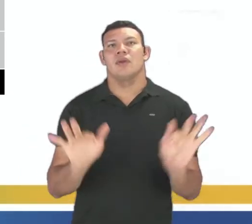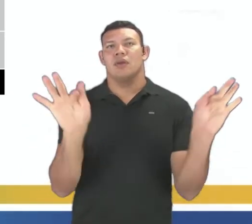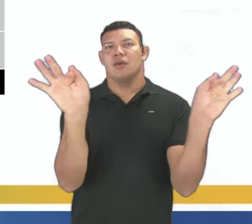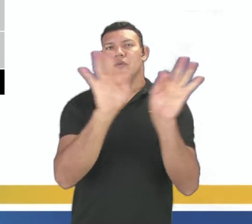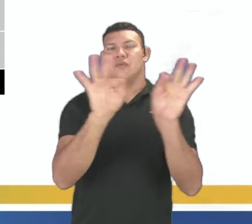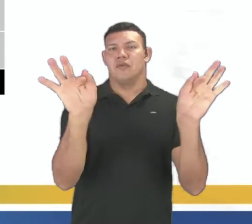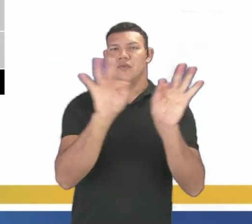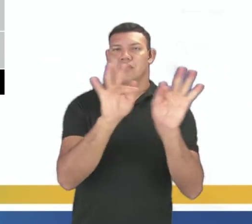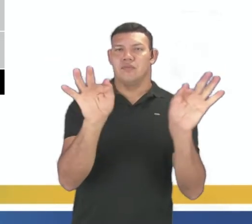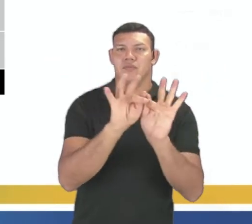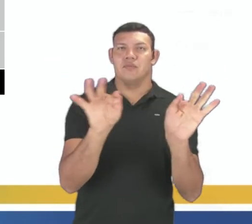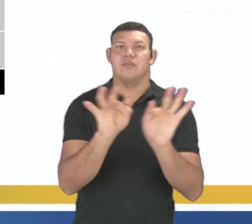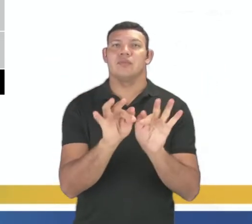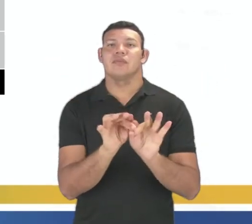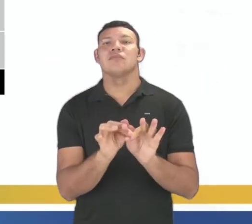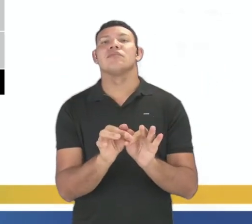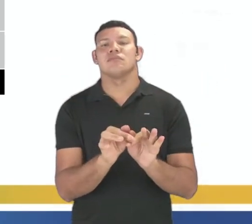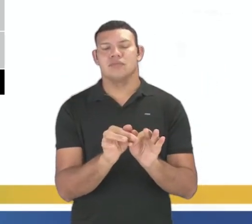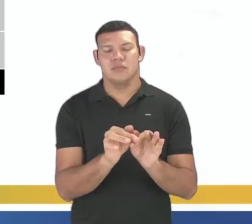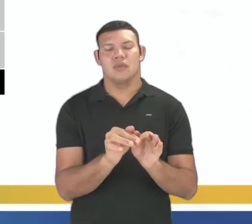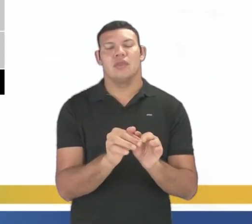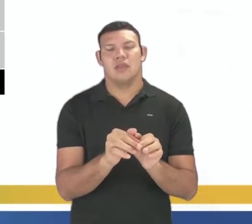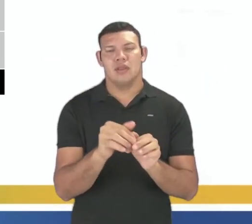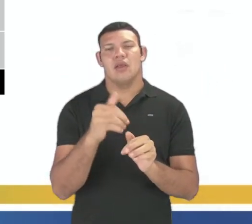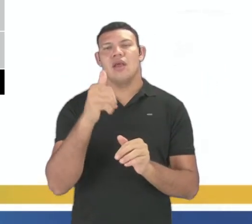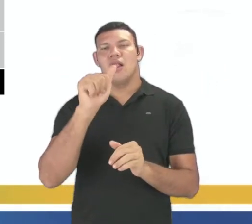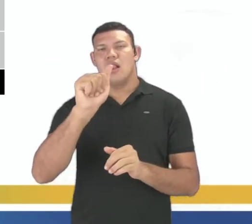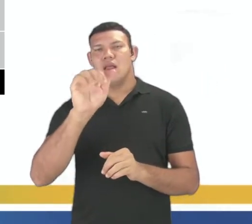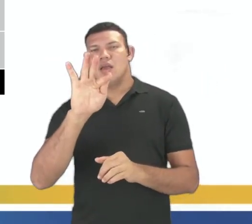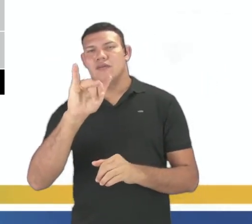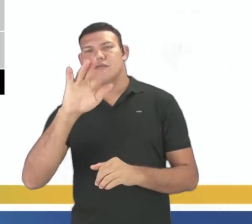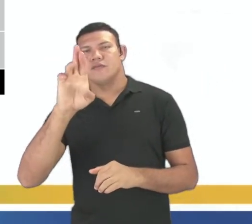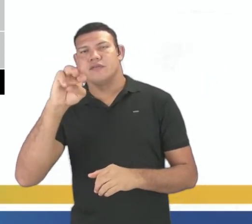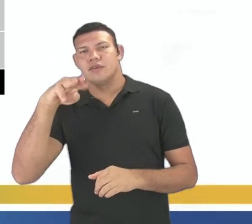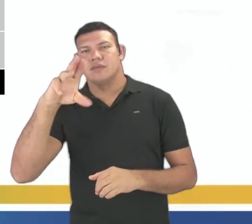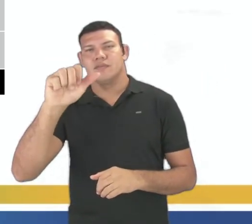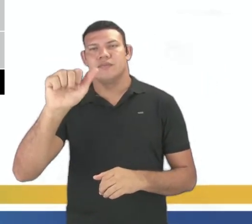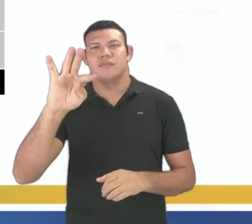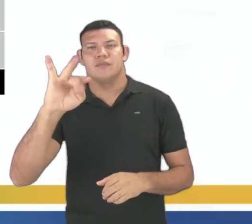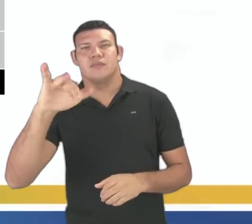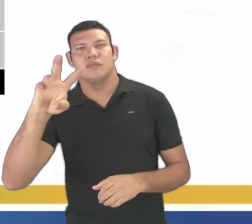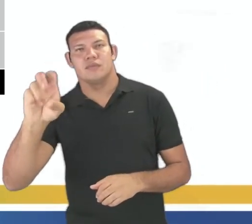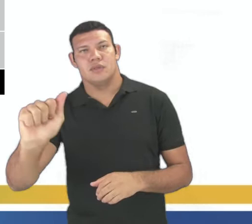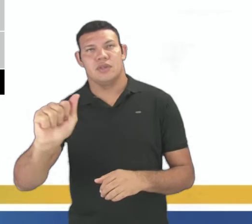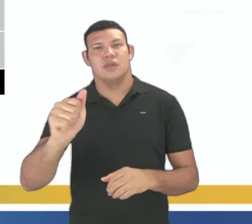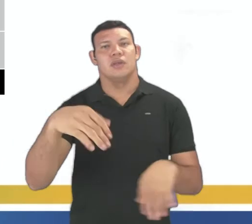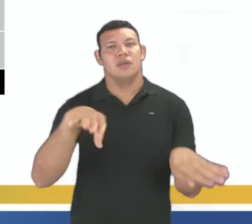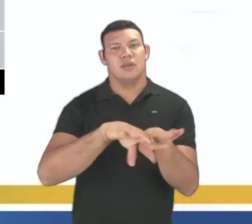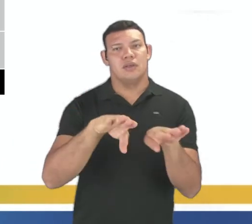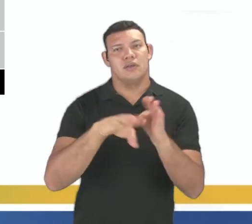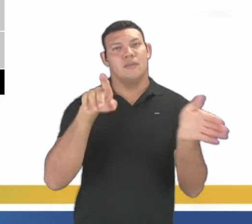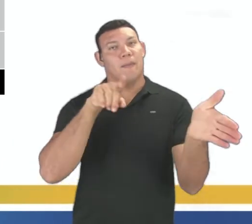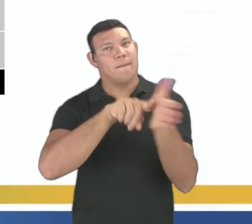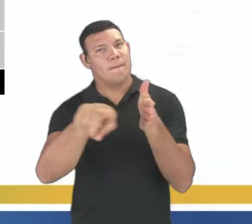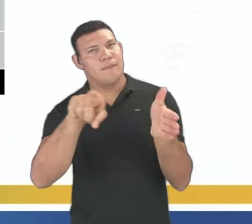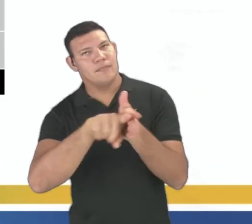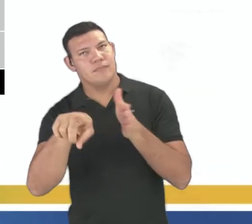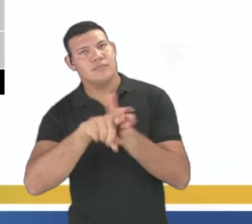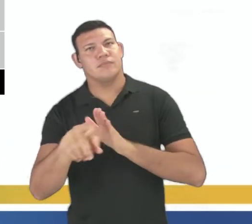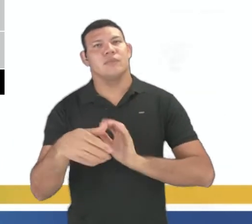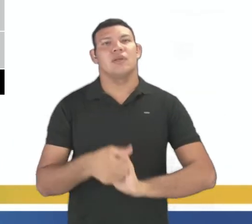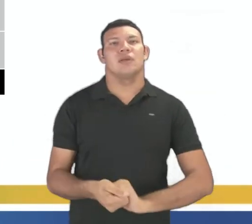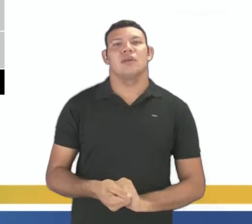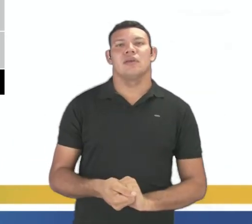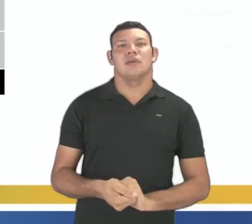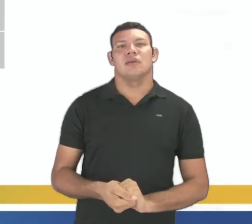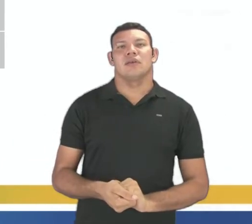todo mundo sabe, todo mundo odeia o Chris. Certo? Isso utilizando some, any, no e every com people. Mas